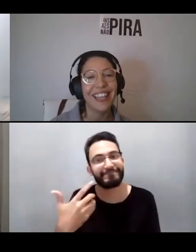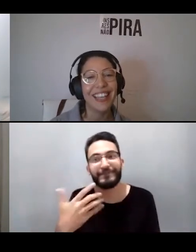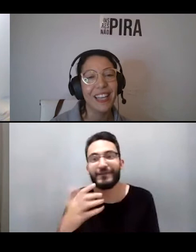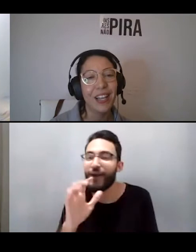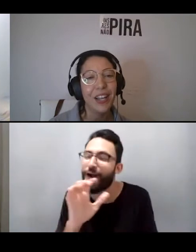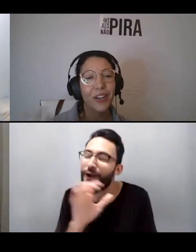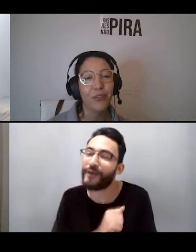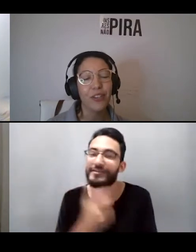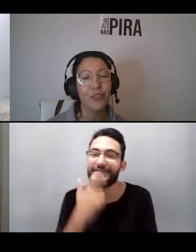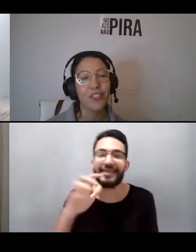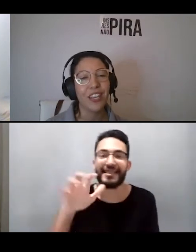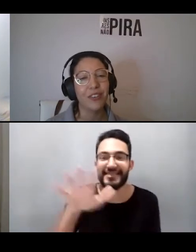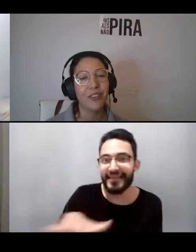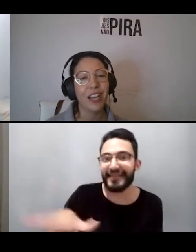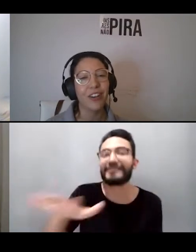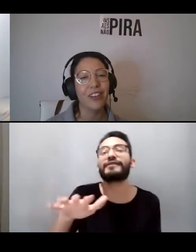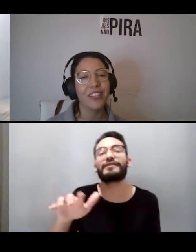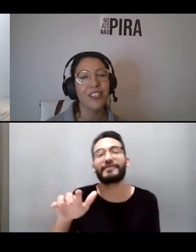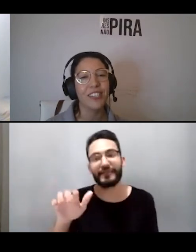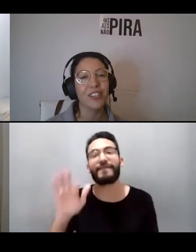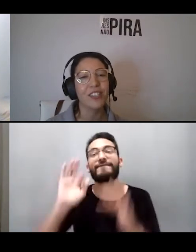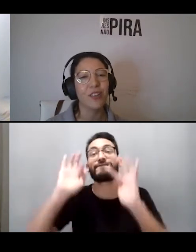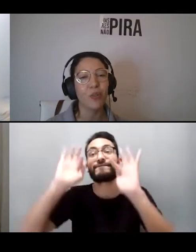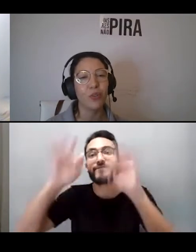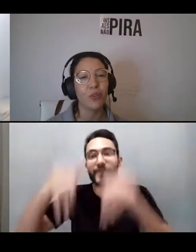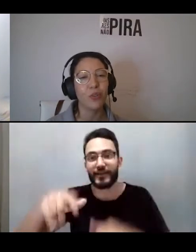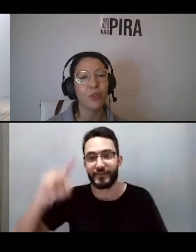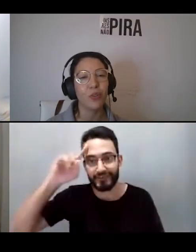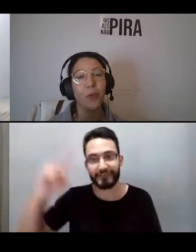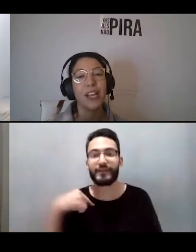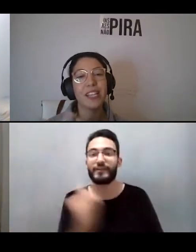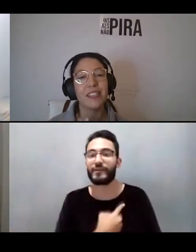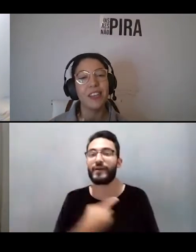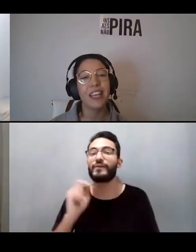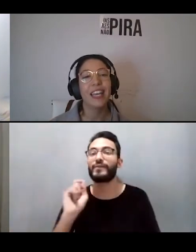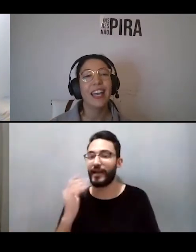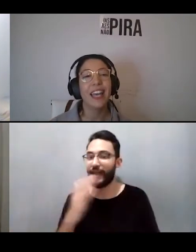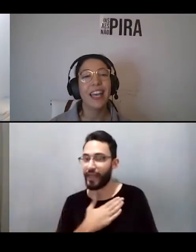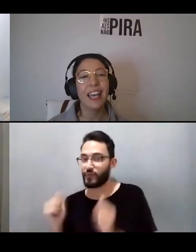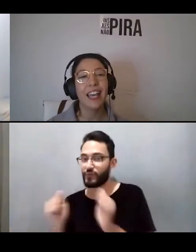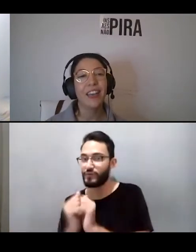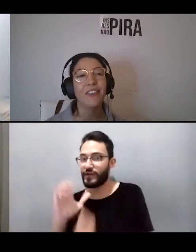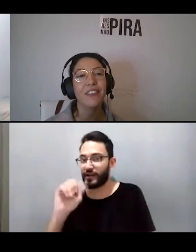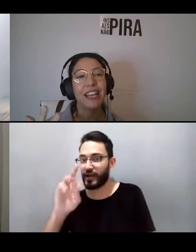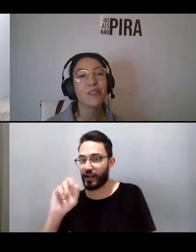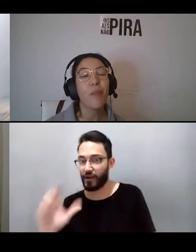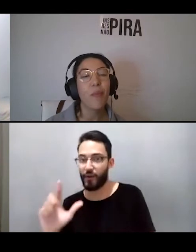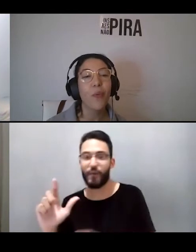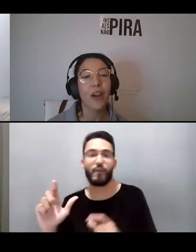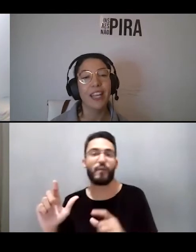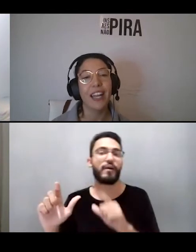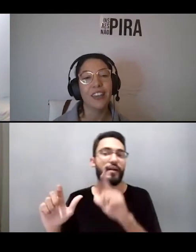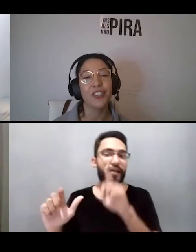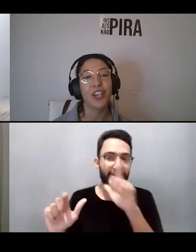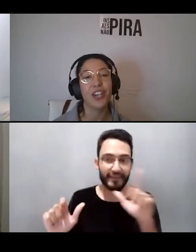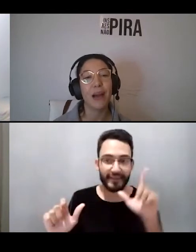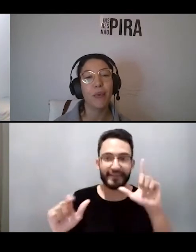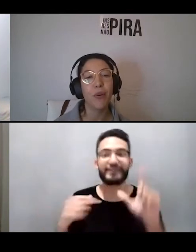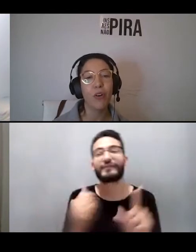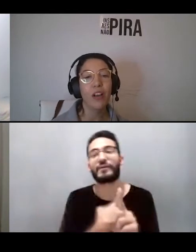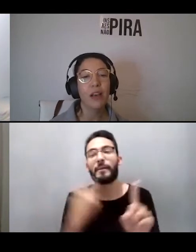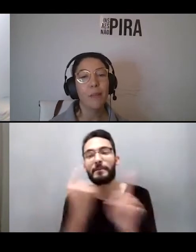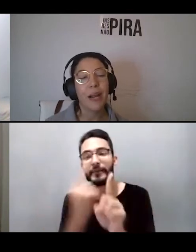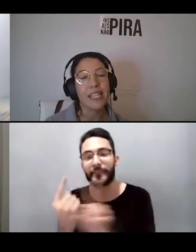relação à CIT. No fim do dia, eu, Carol e Letícia, a gente se encontrou por esse viés comum aí, né? A